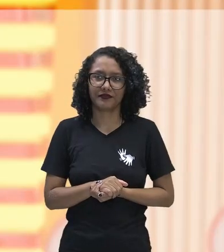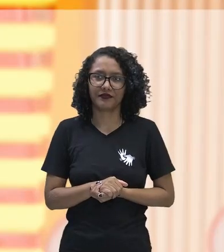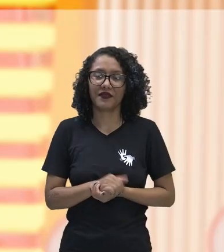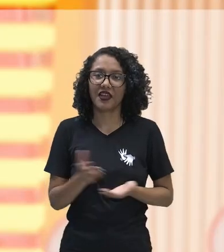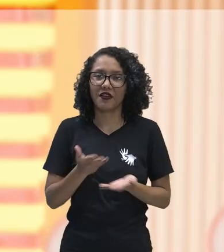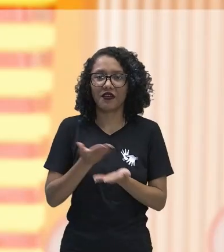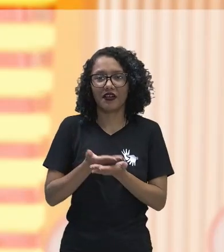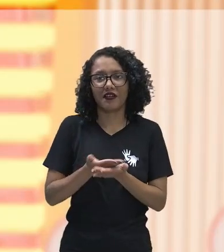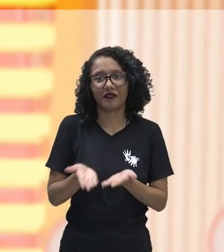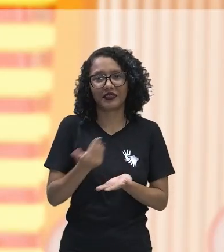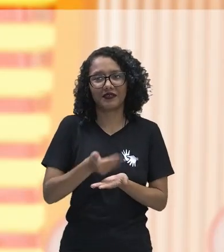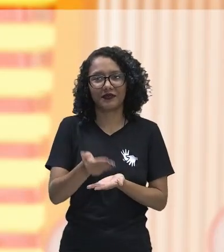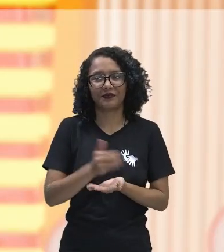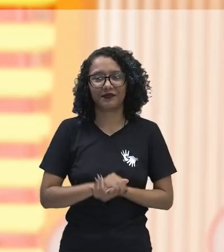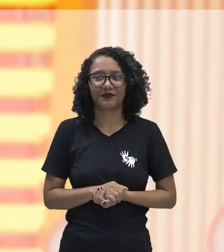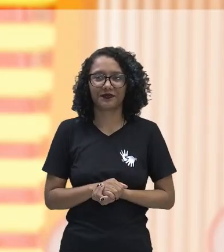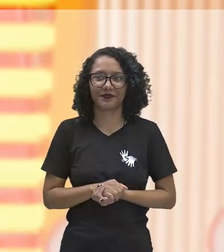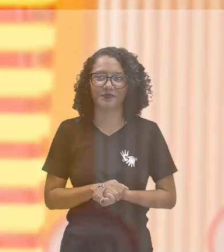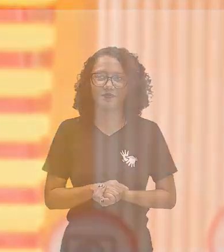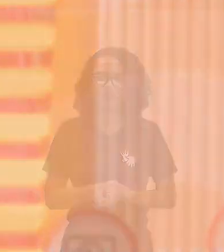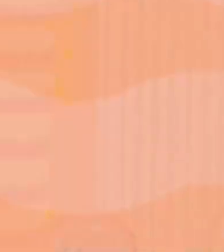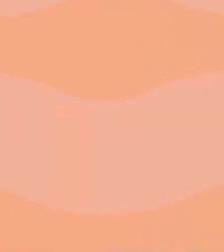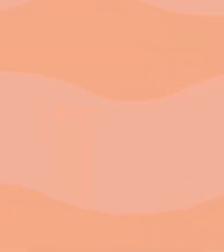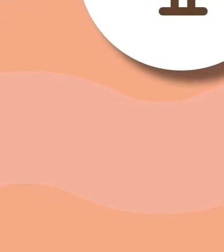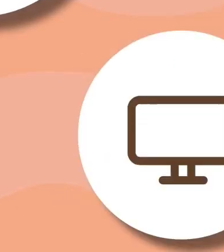Vamos então para a nossa aula.